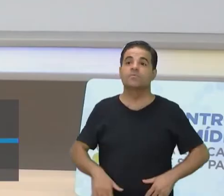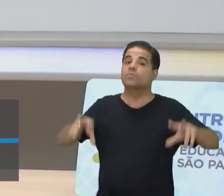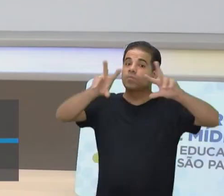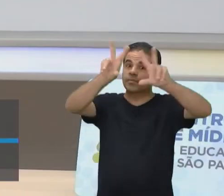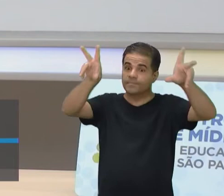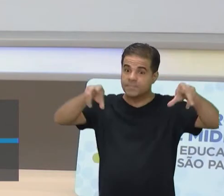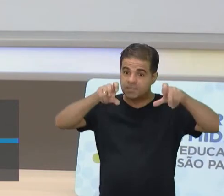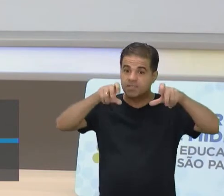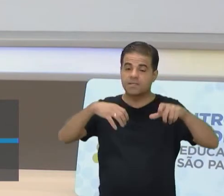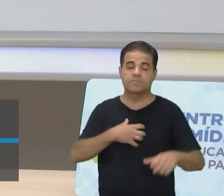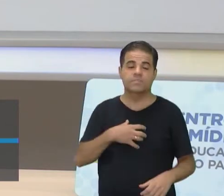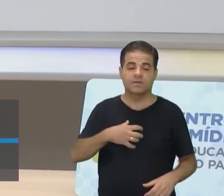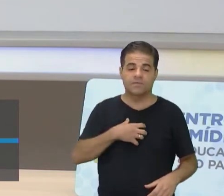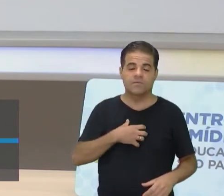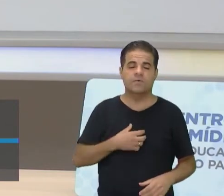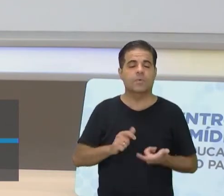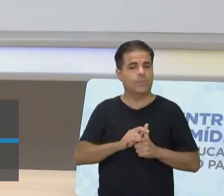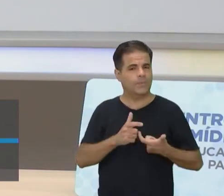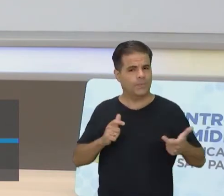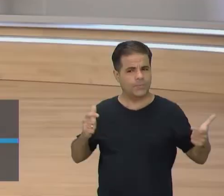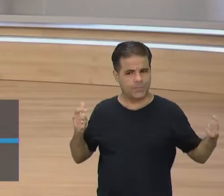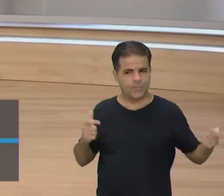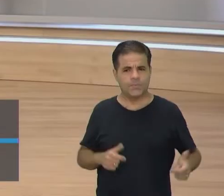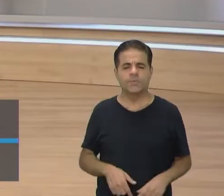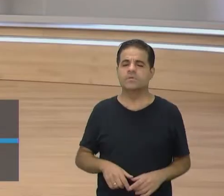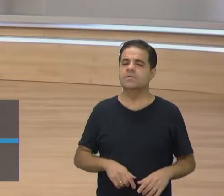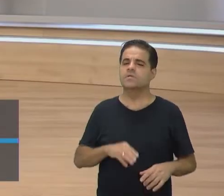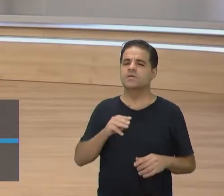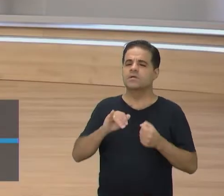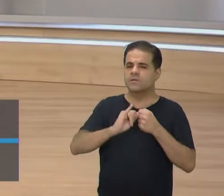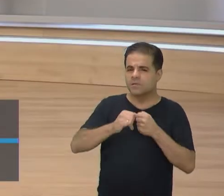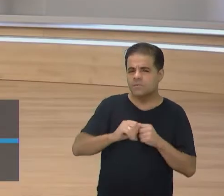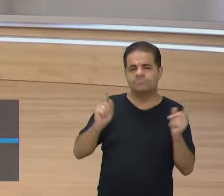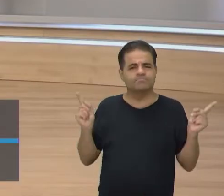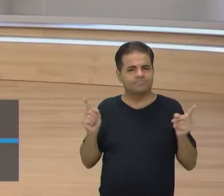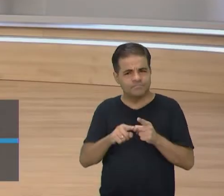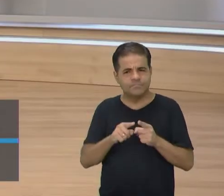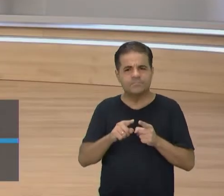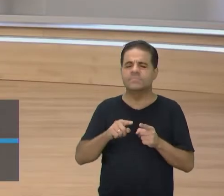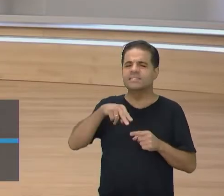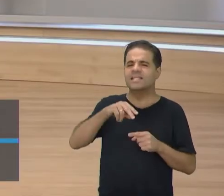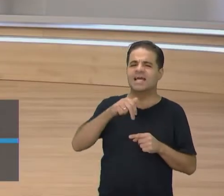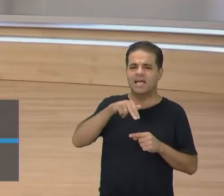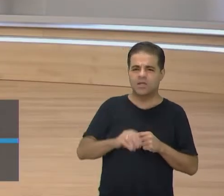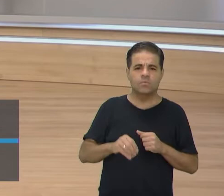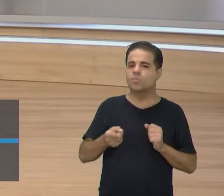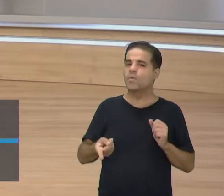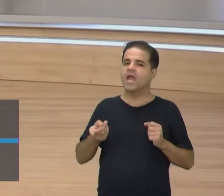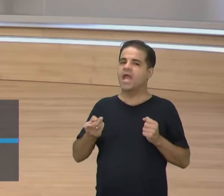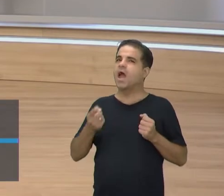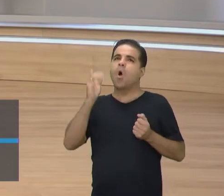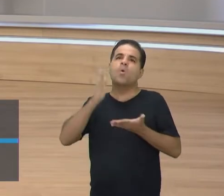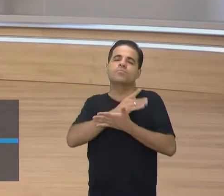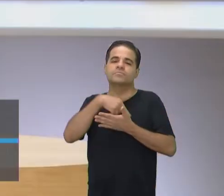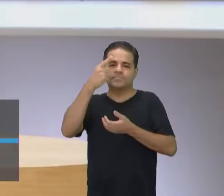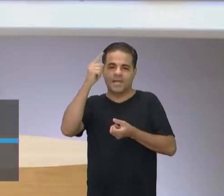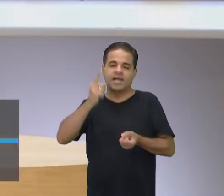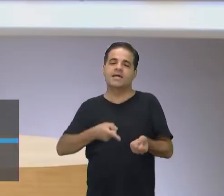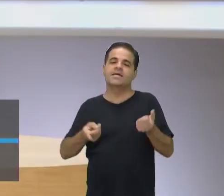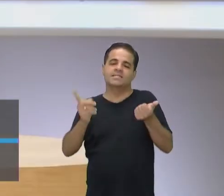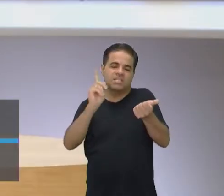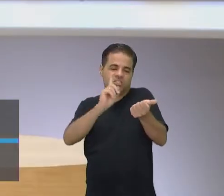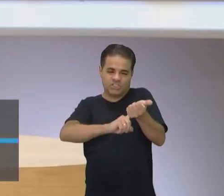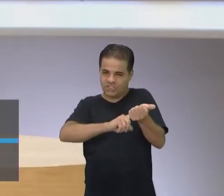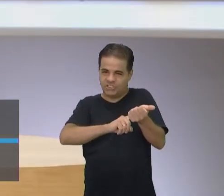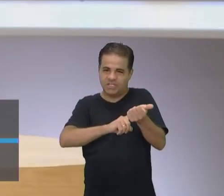termo, né? Com essa estrutura, com essa força. Coisa de mini conto, microconto, nanoconto, não é chip de celular, não, né, gente? Eu pesquisei